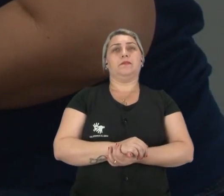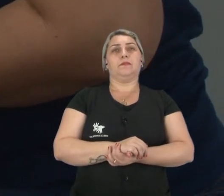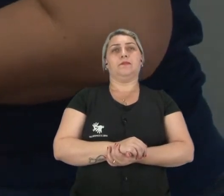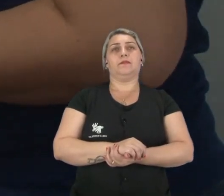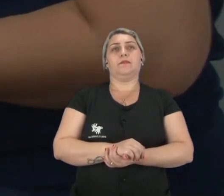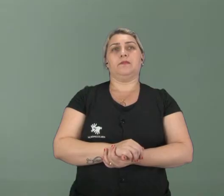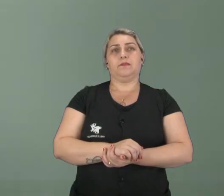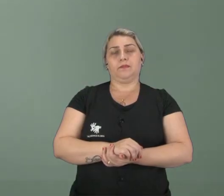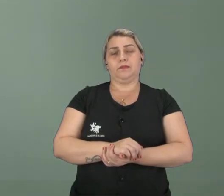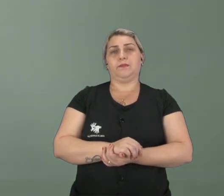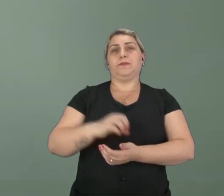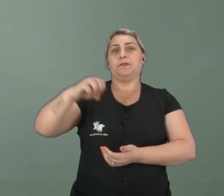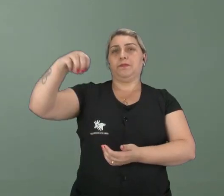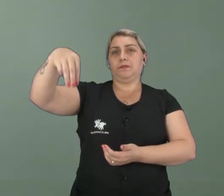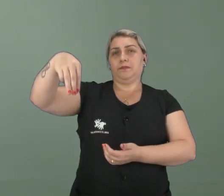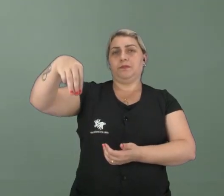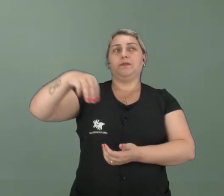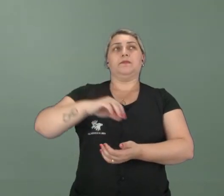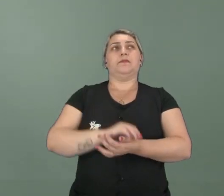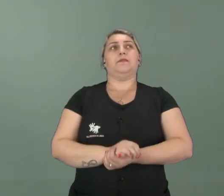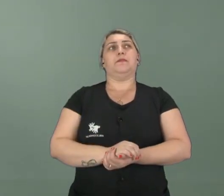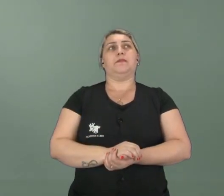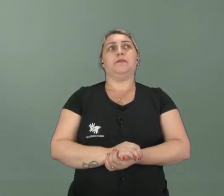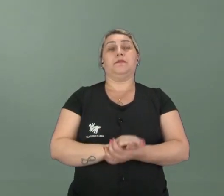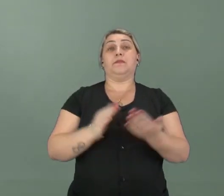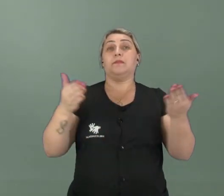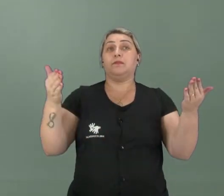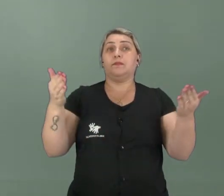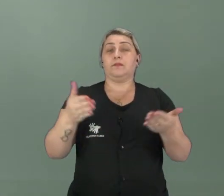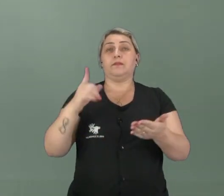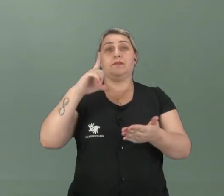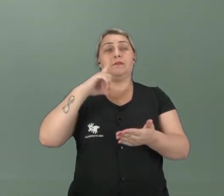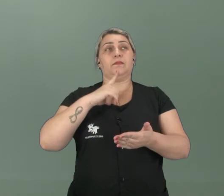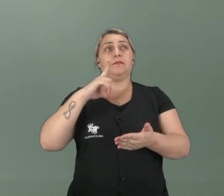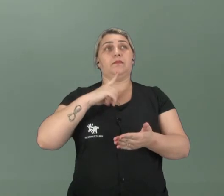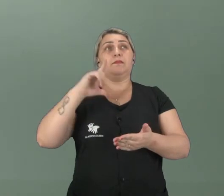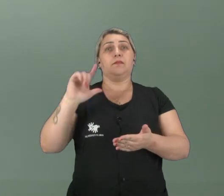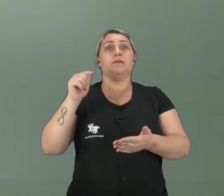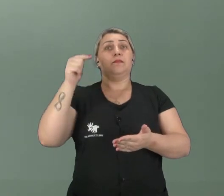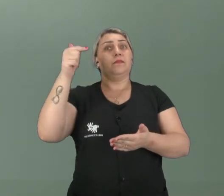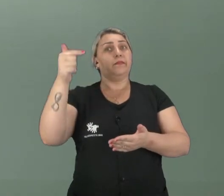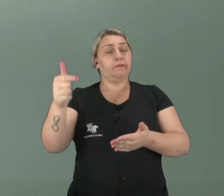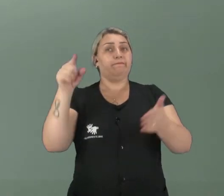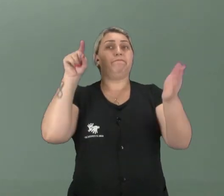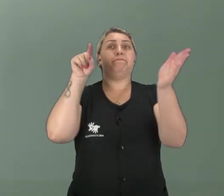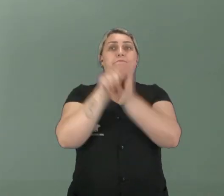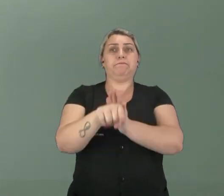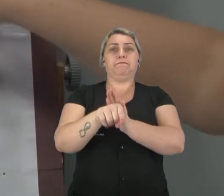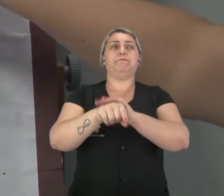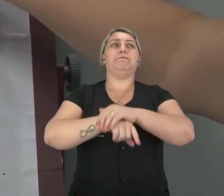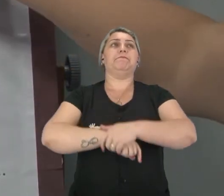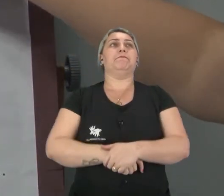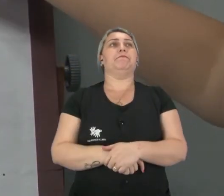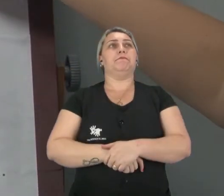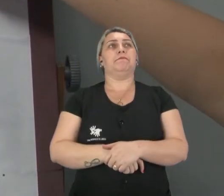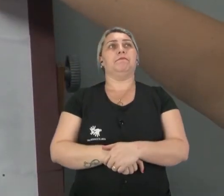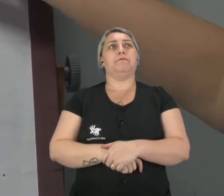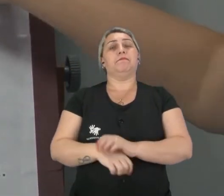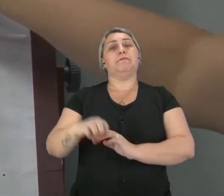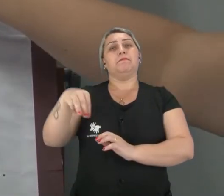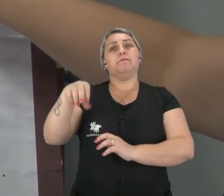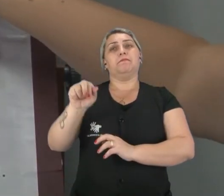1,52 metros, né? E agora, nós temos uma outra questionamento, né? Eu